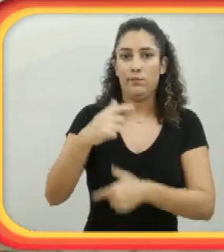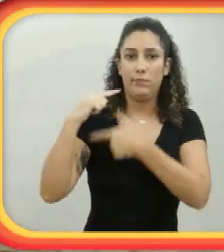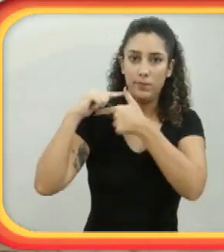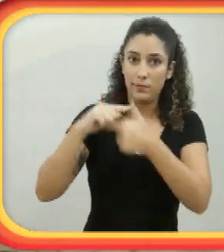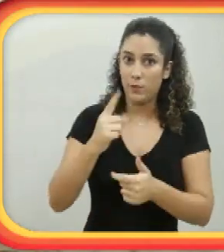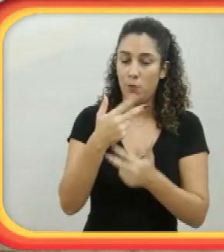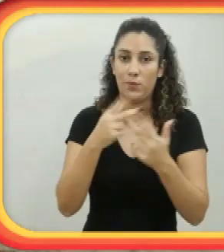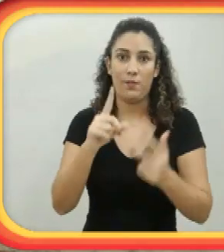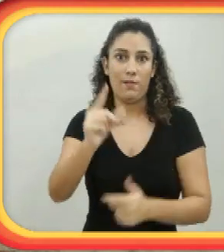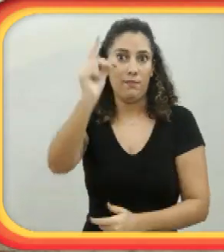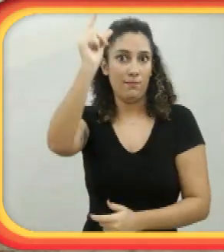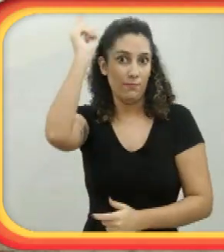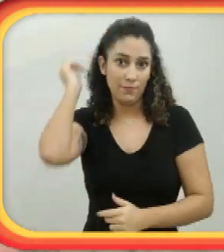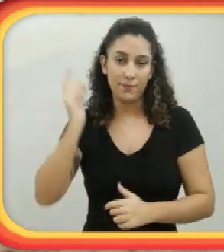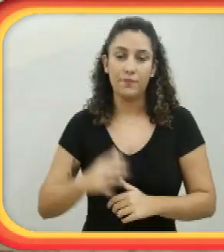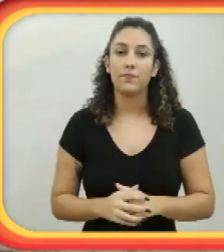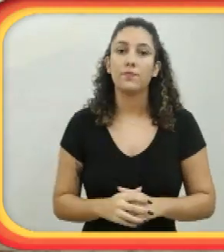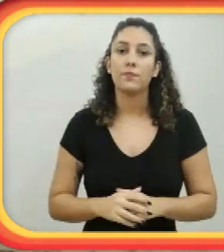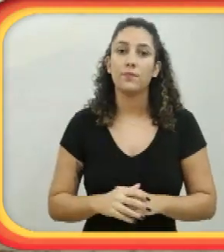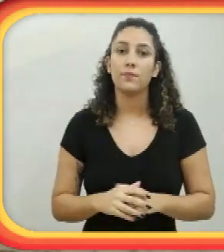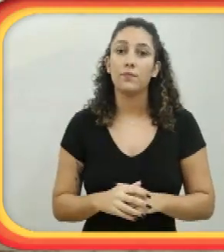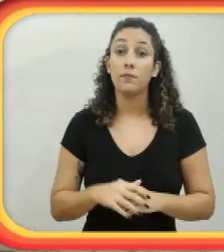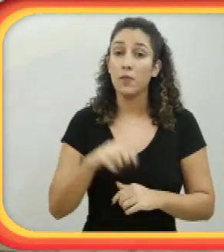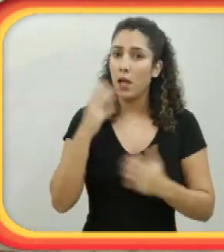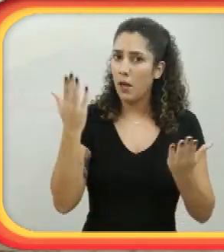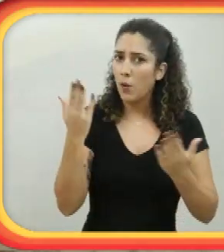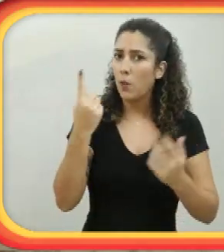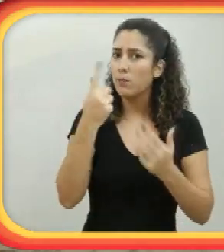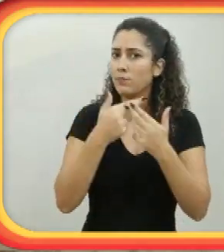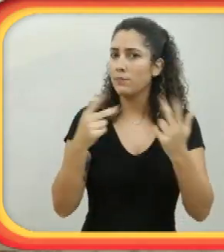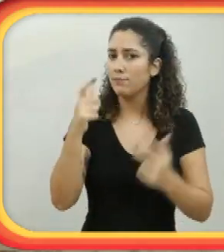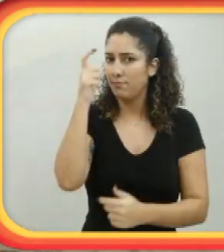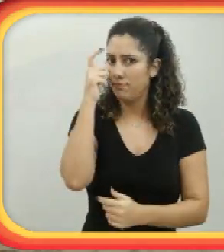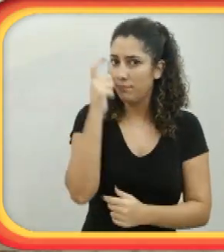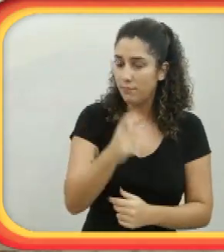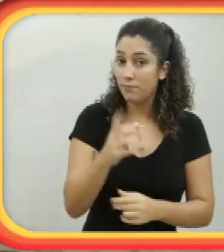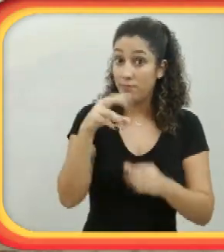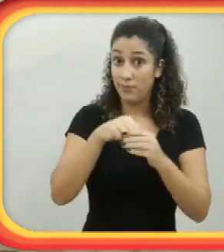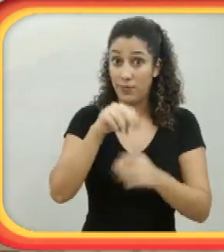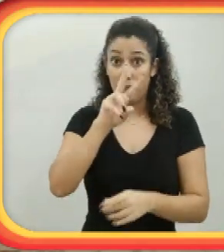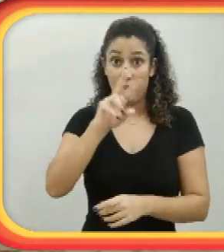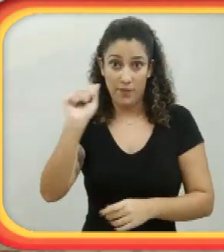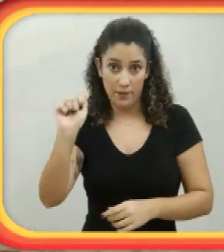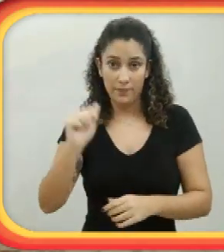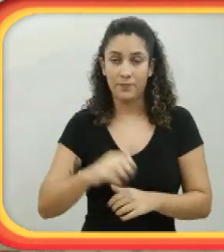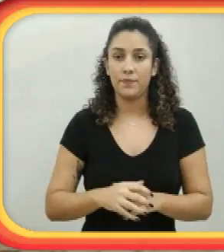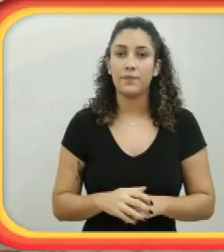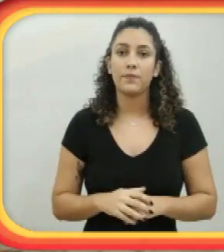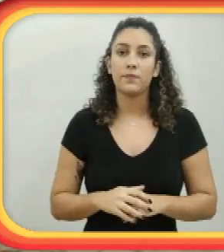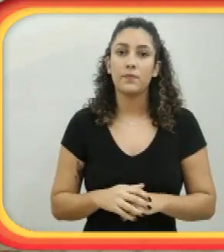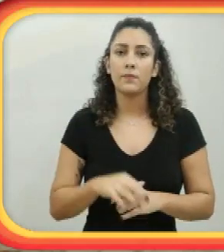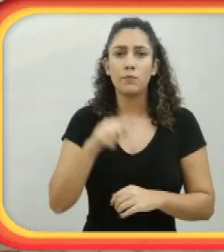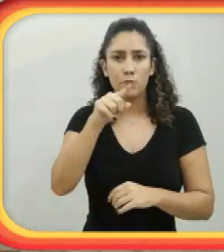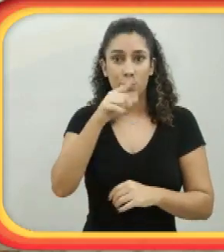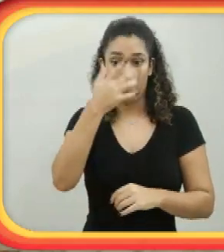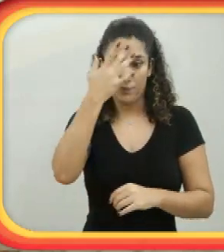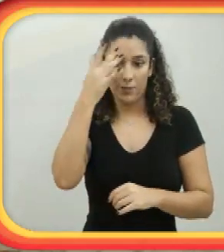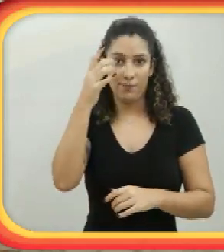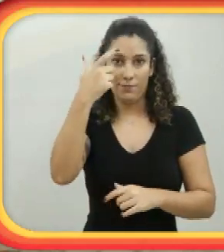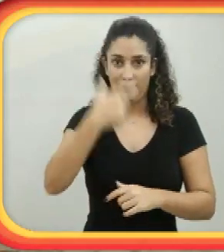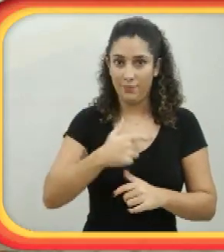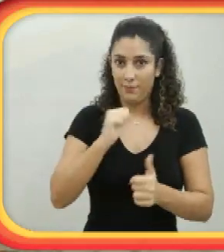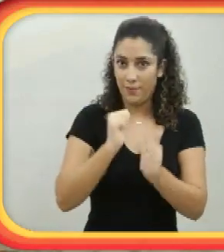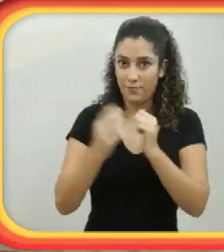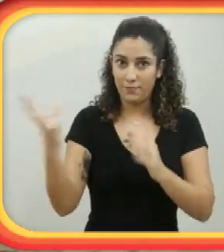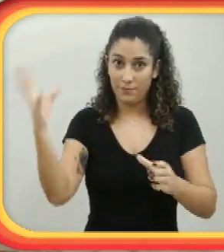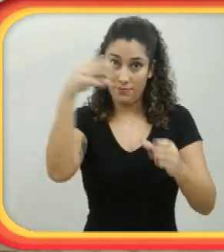havia gente que pedia uma perna, um braço, mas continuava remando. Certamente na tradição é uma coisa muito antiga. Agora,